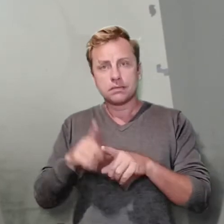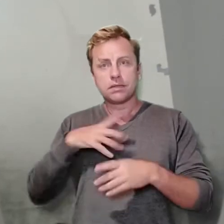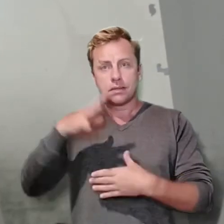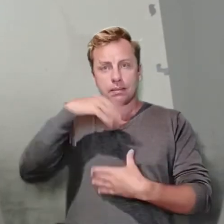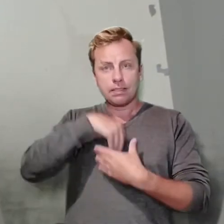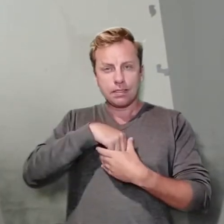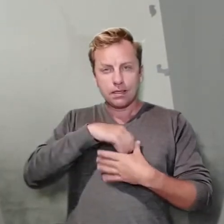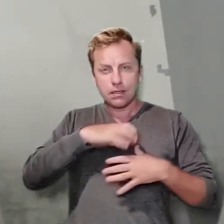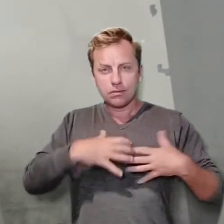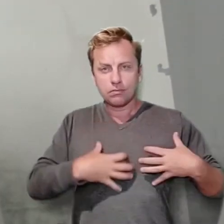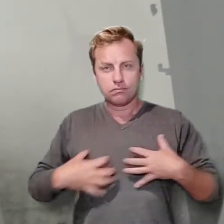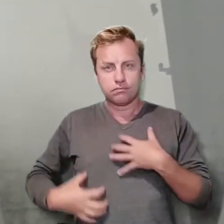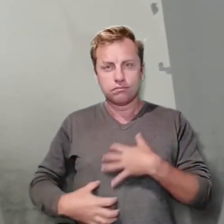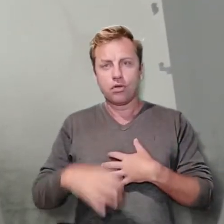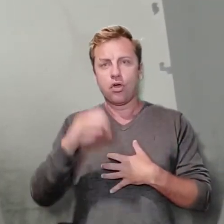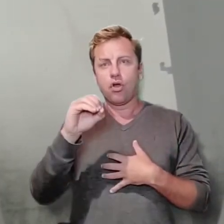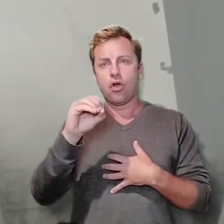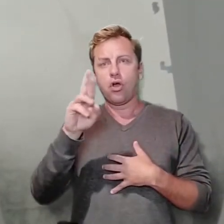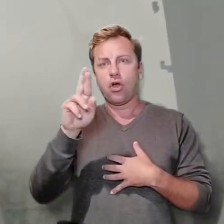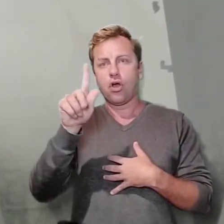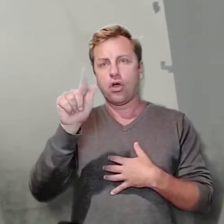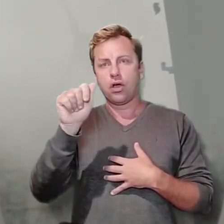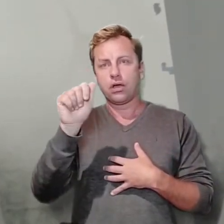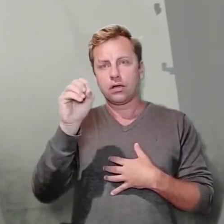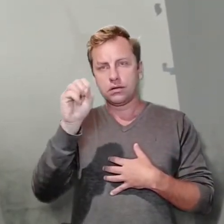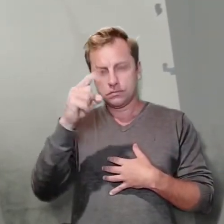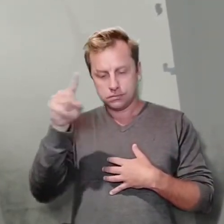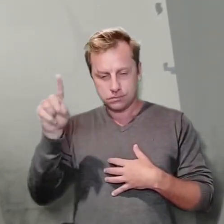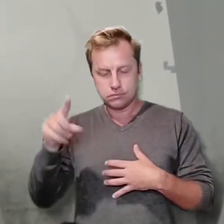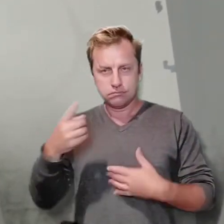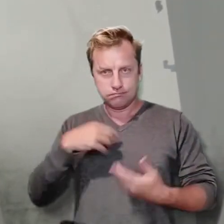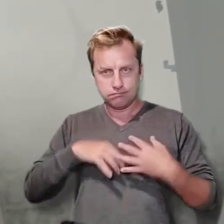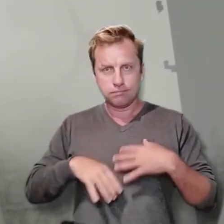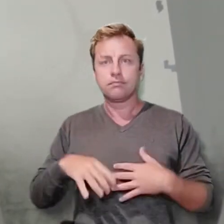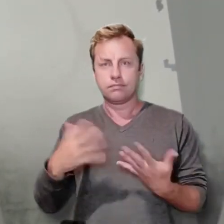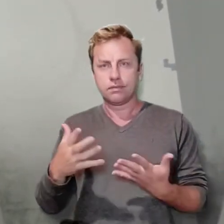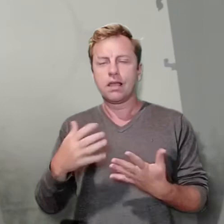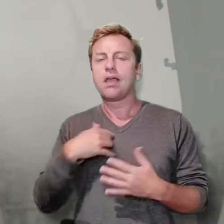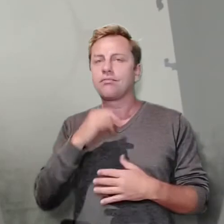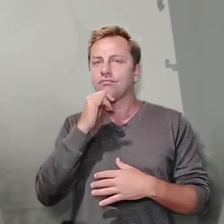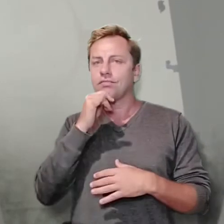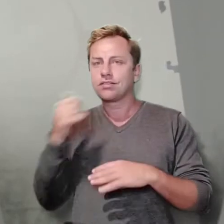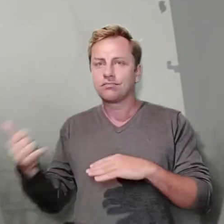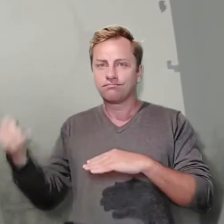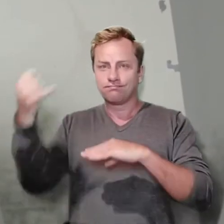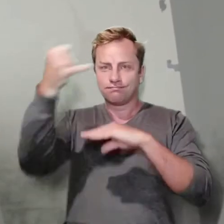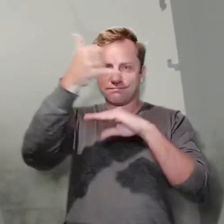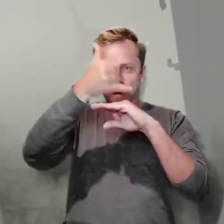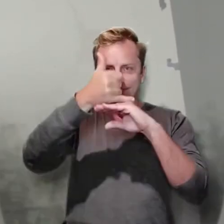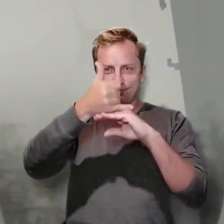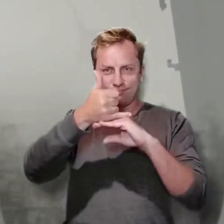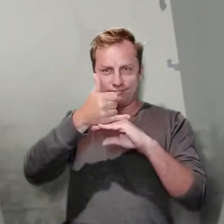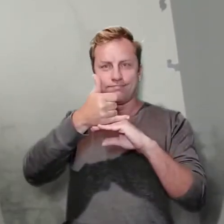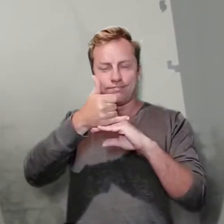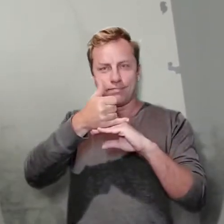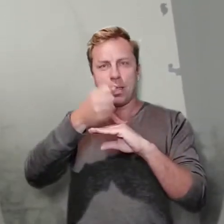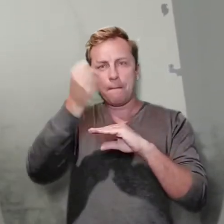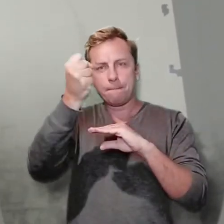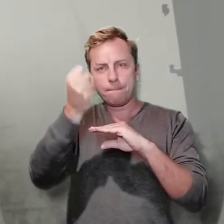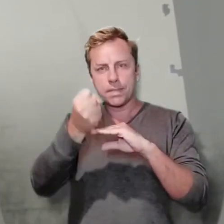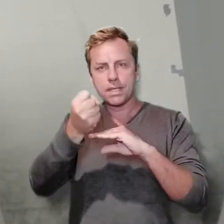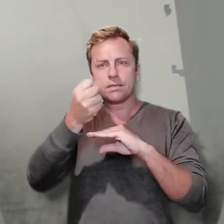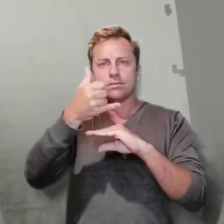entre os nossos órgãos internos. Então eu vou colocar essa tigela aqui, que vai fazer um